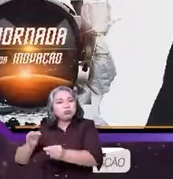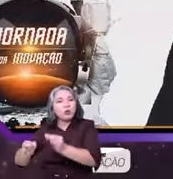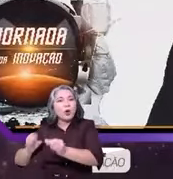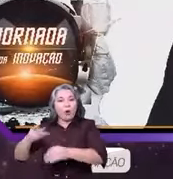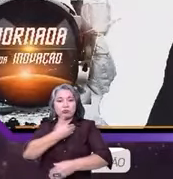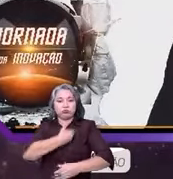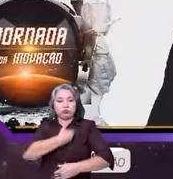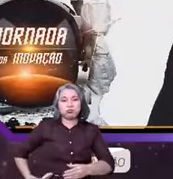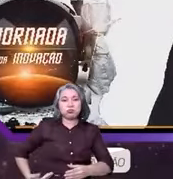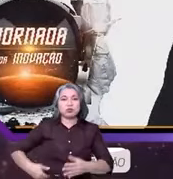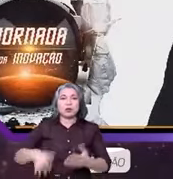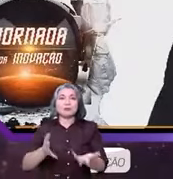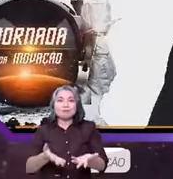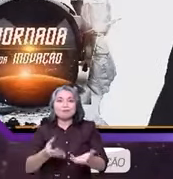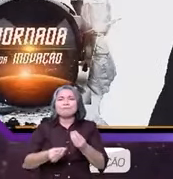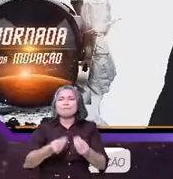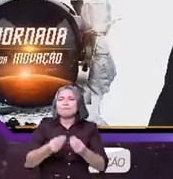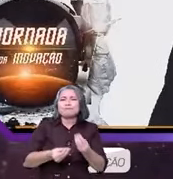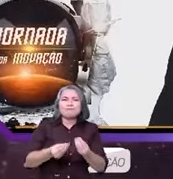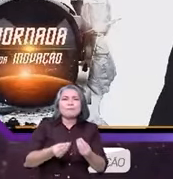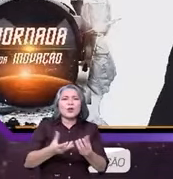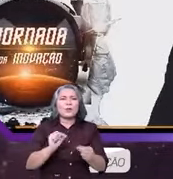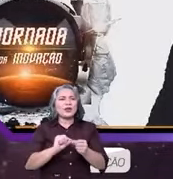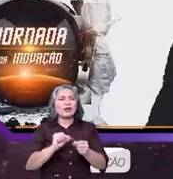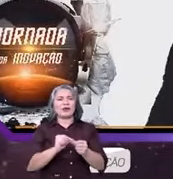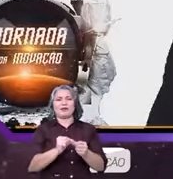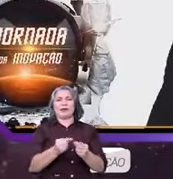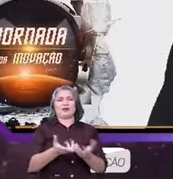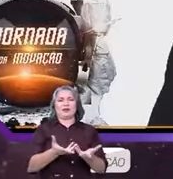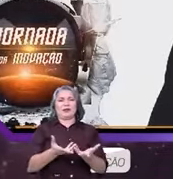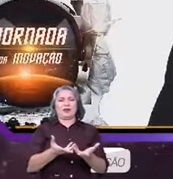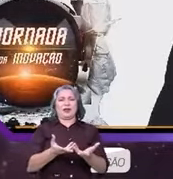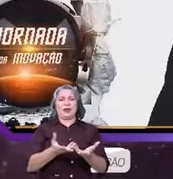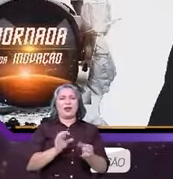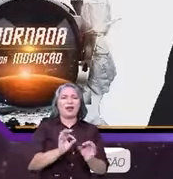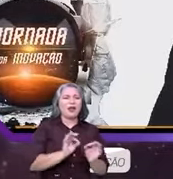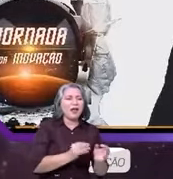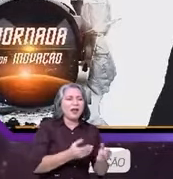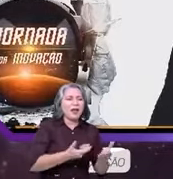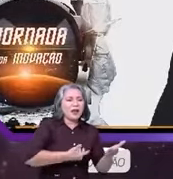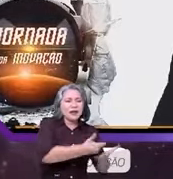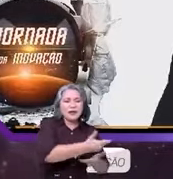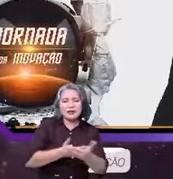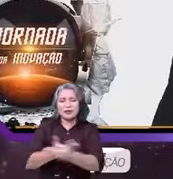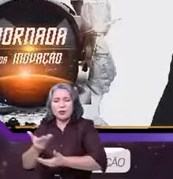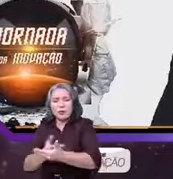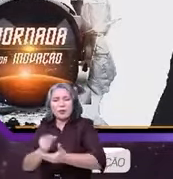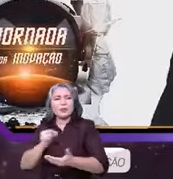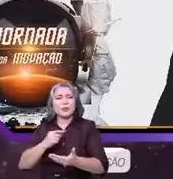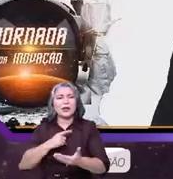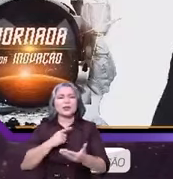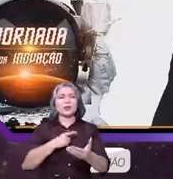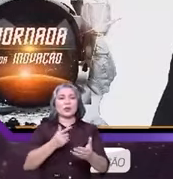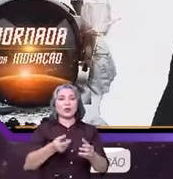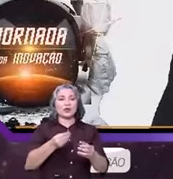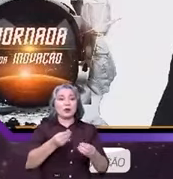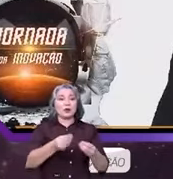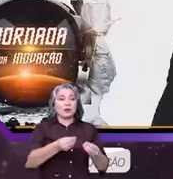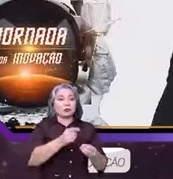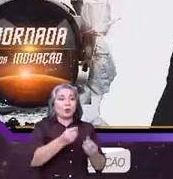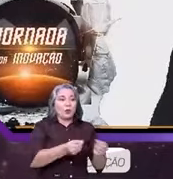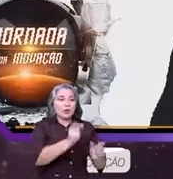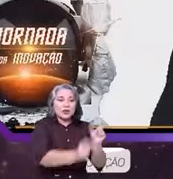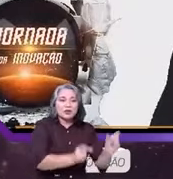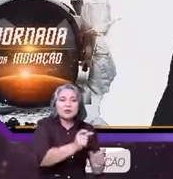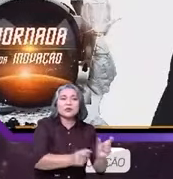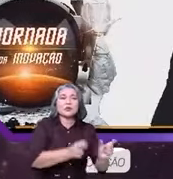né, e dada essa estratificação, essa pouca elasticidade das atribuições das unidades